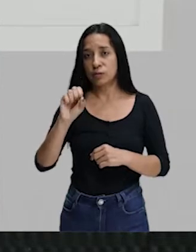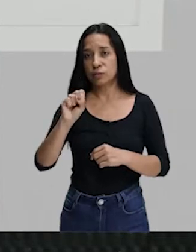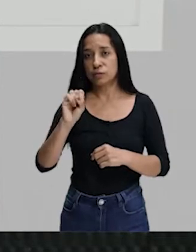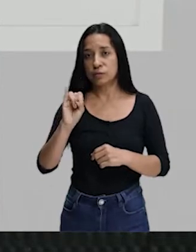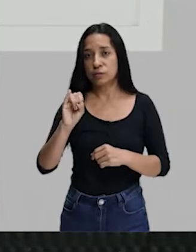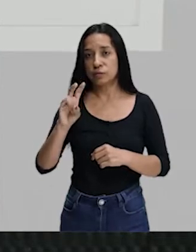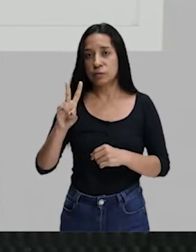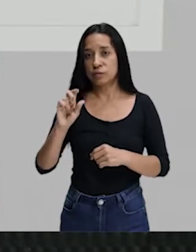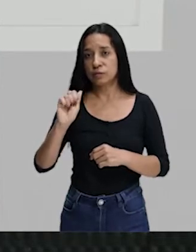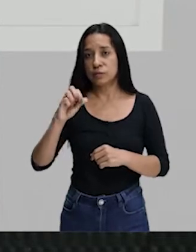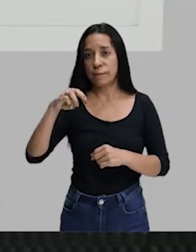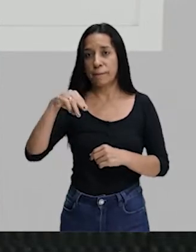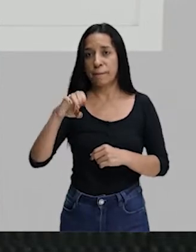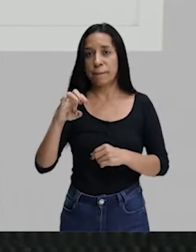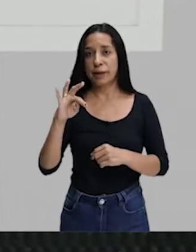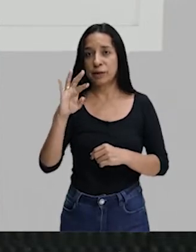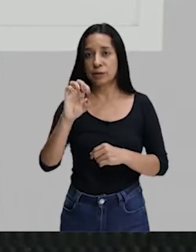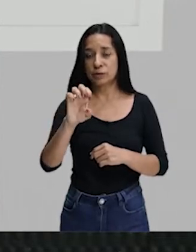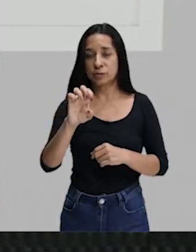exclusivamente